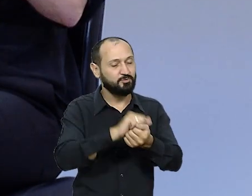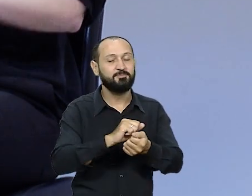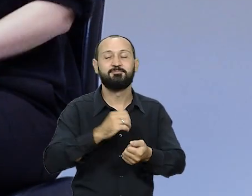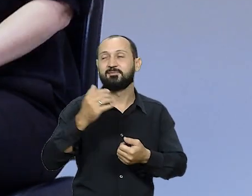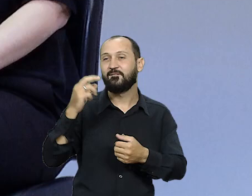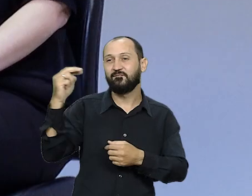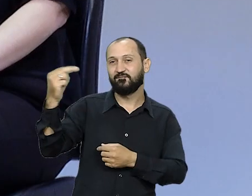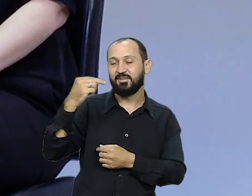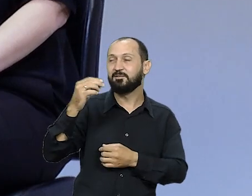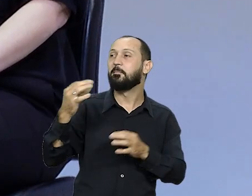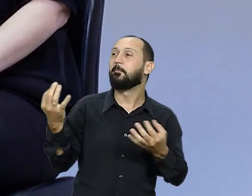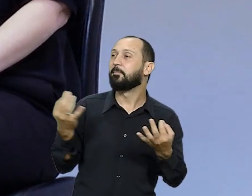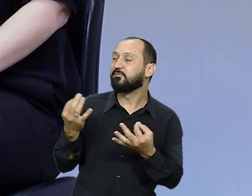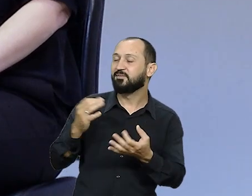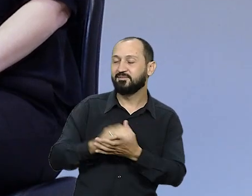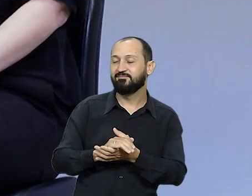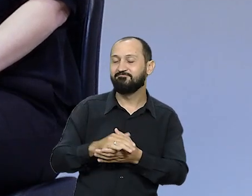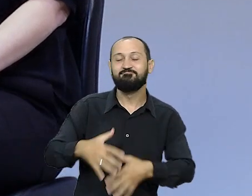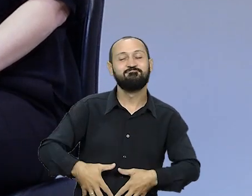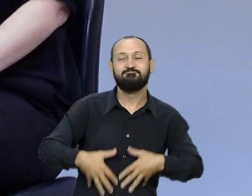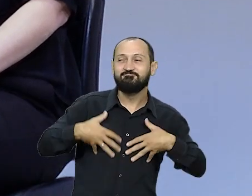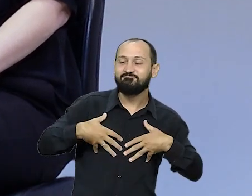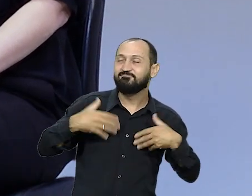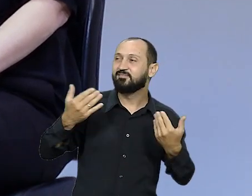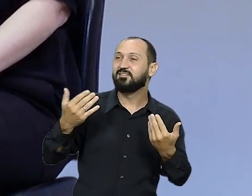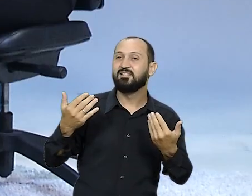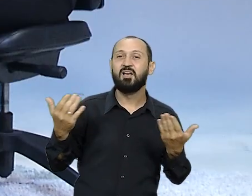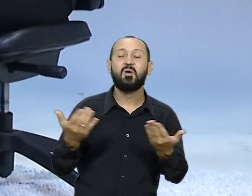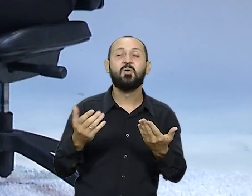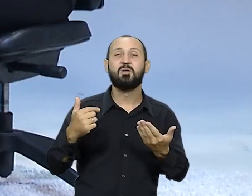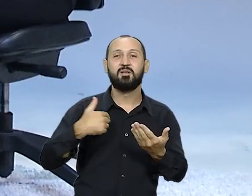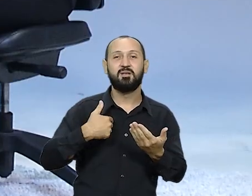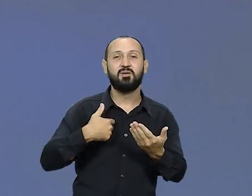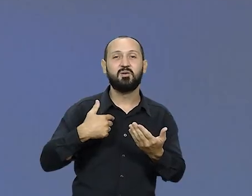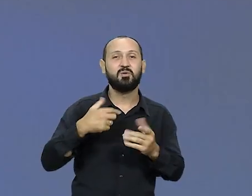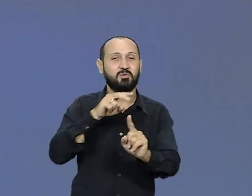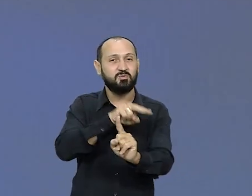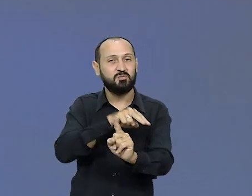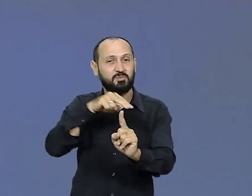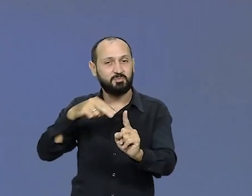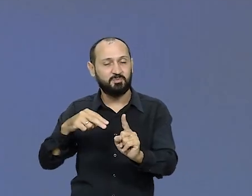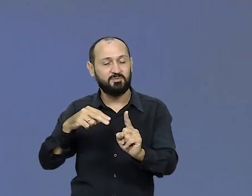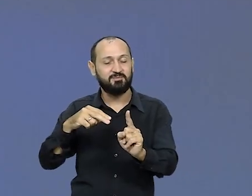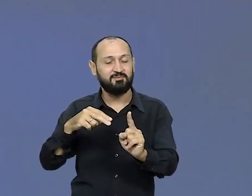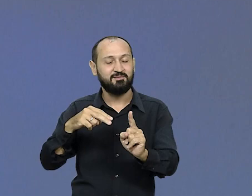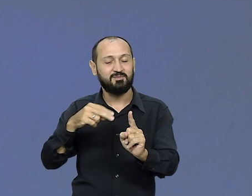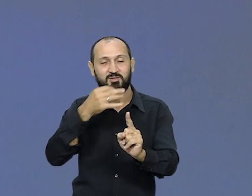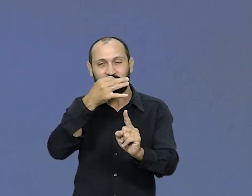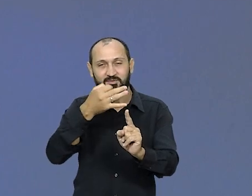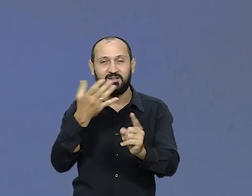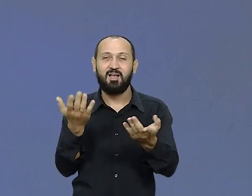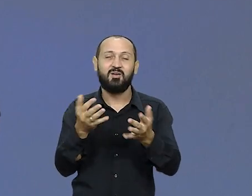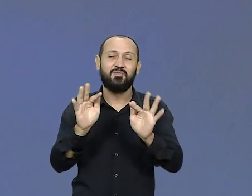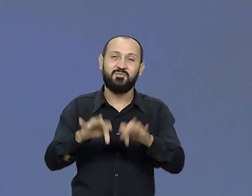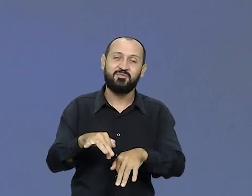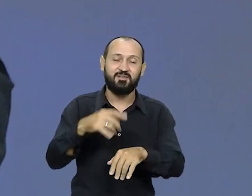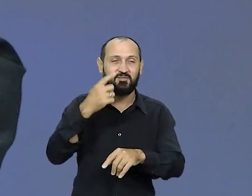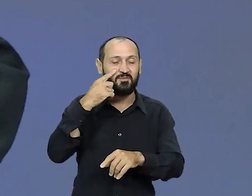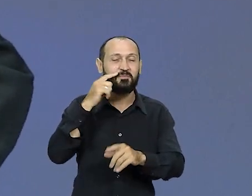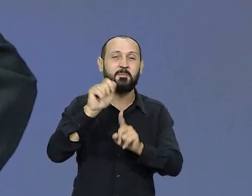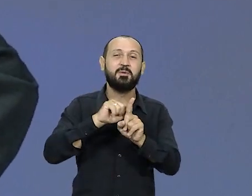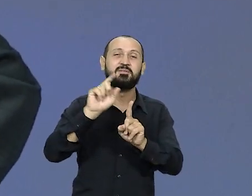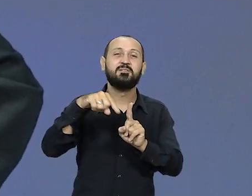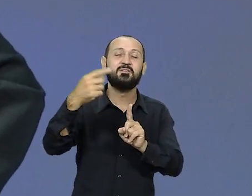aquele que está lá do outro lado assistindo. Perfeito. Fico muito honrado com as palavras. E o Ponto de Vista vai acabando por aqui. A